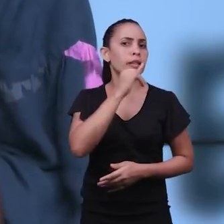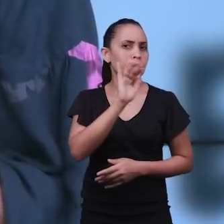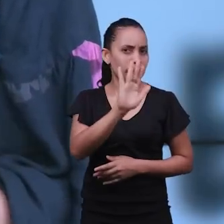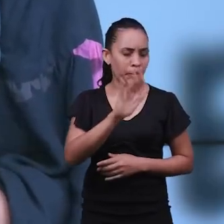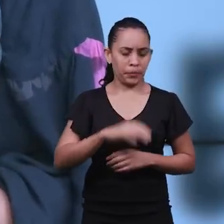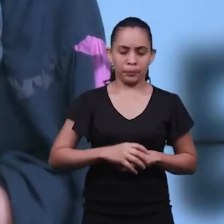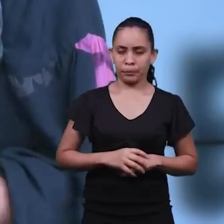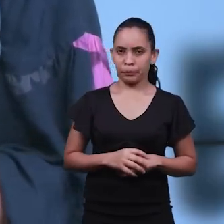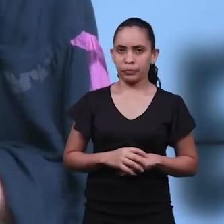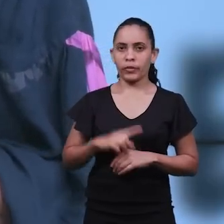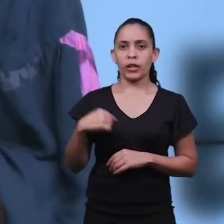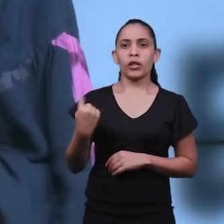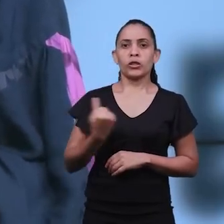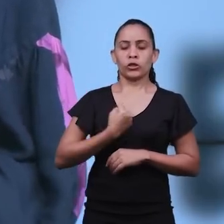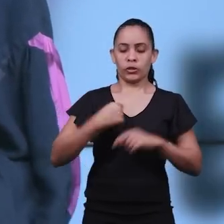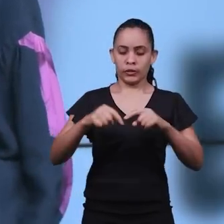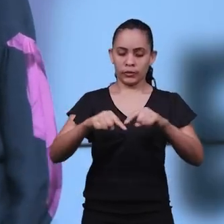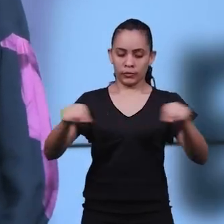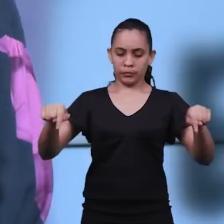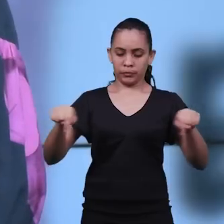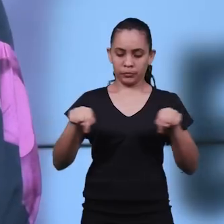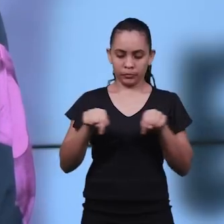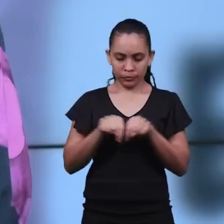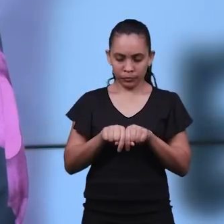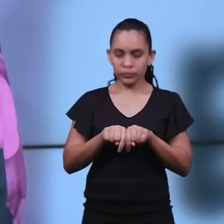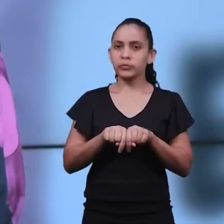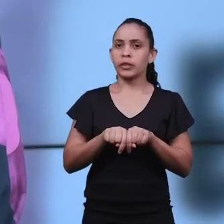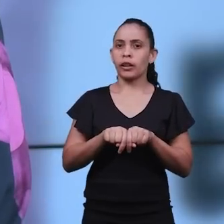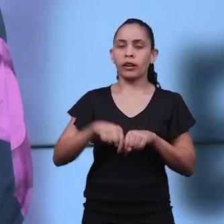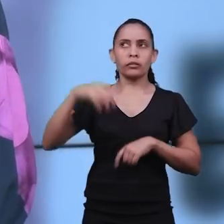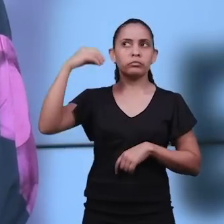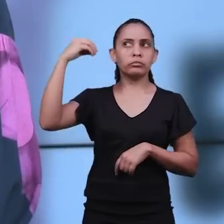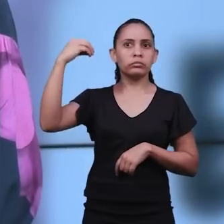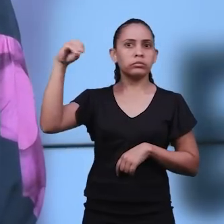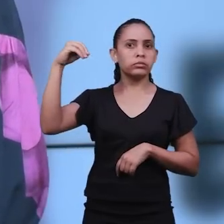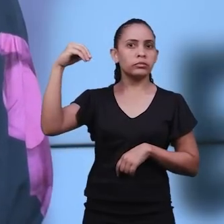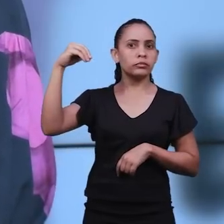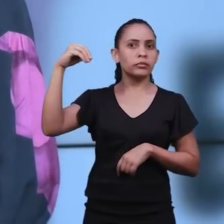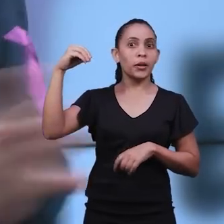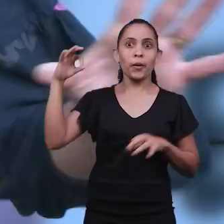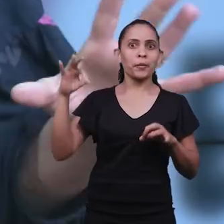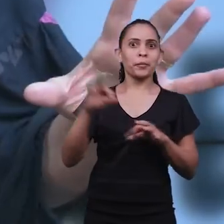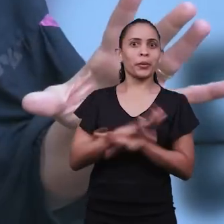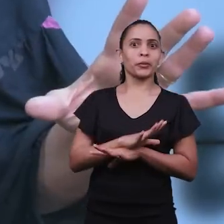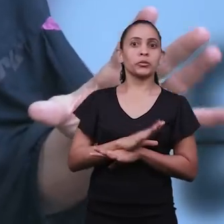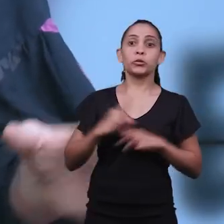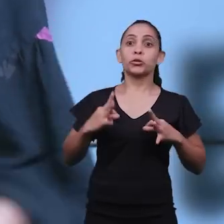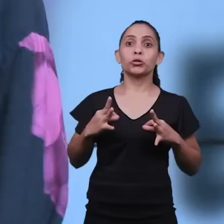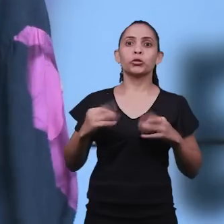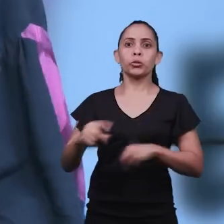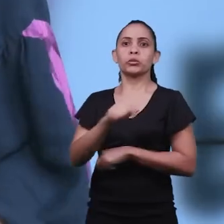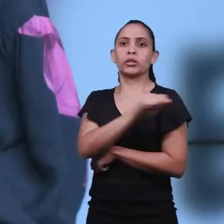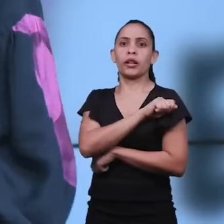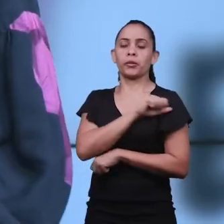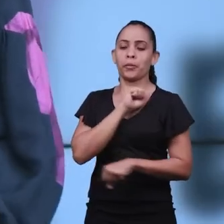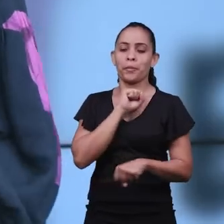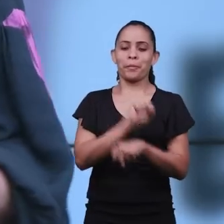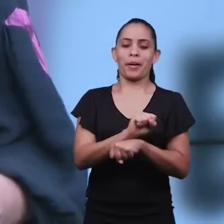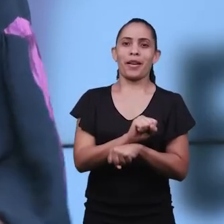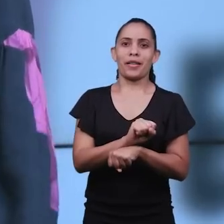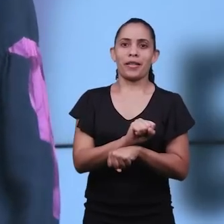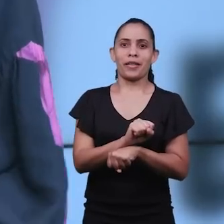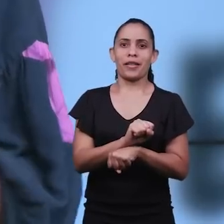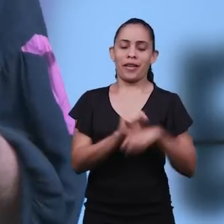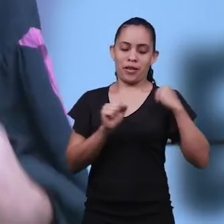Por exemplo, quando estamos em sala de aula e bate o sinal de saída, prontamente todos os alunos